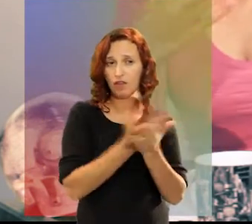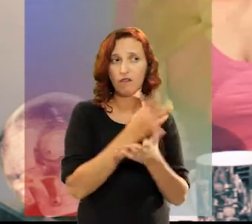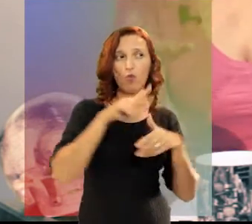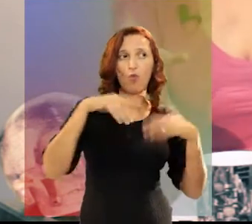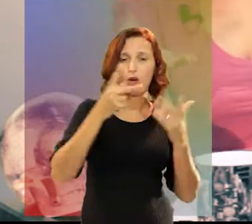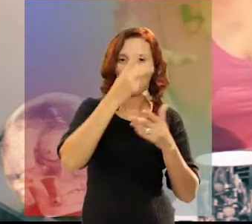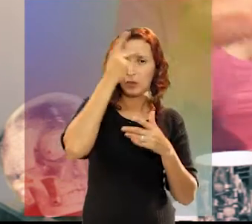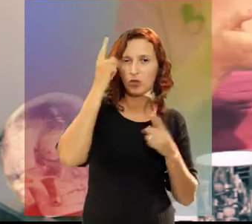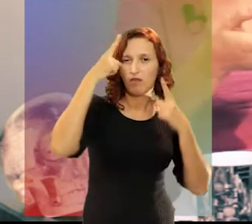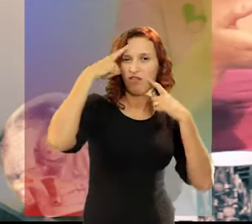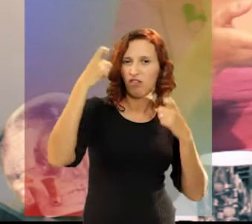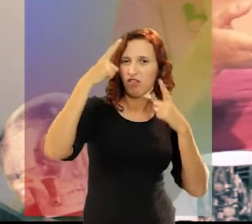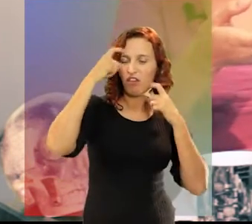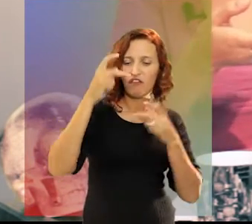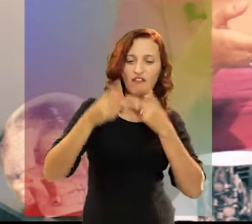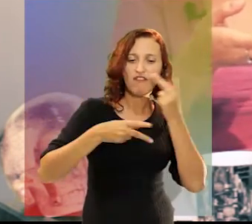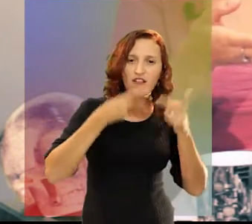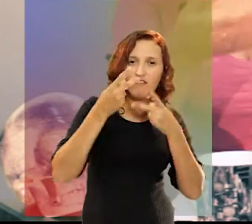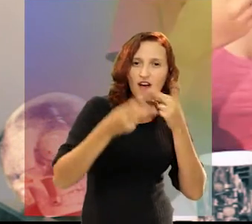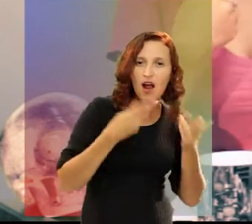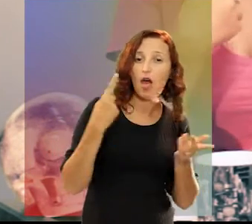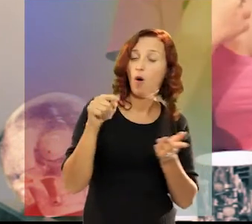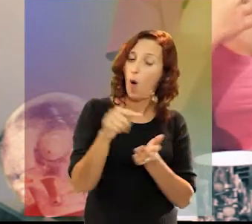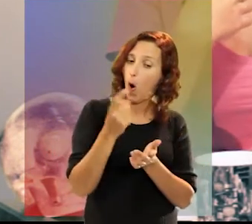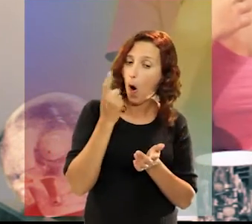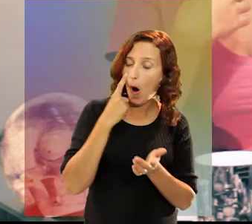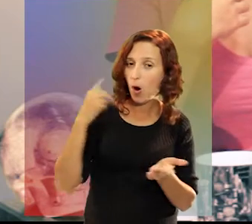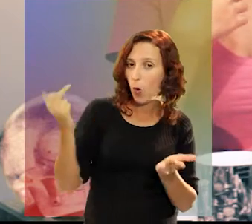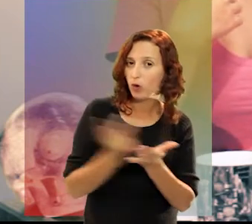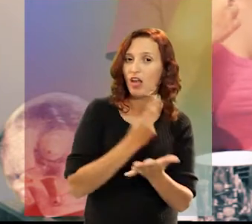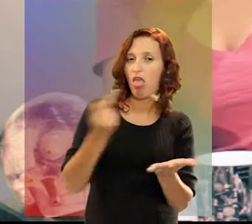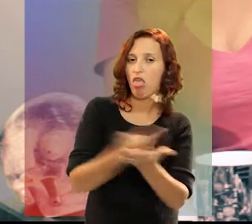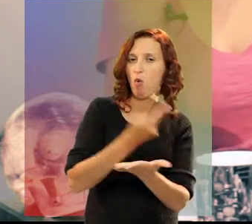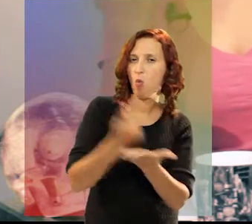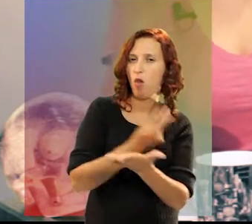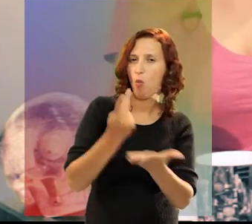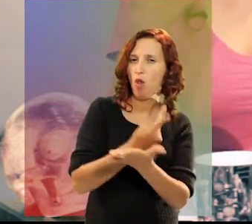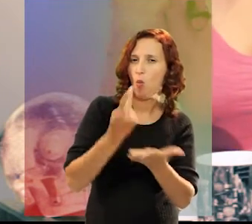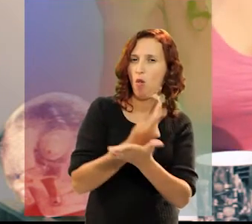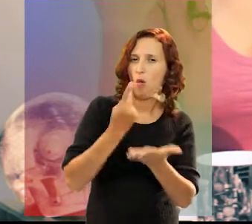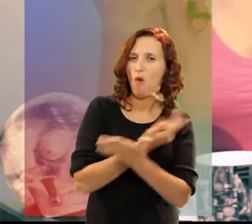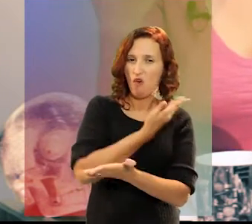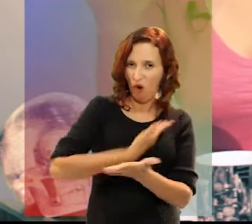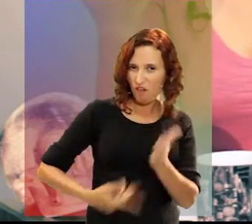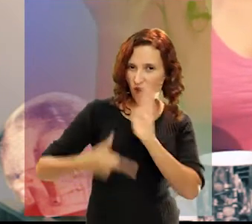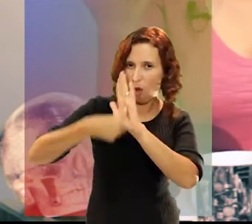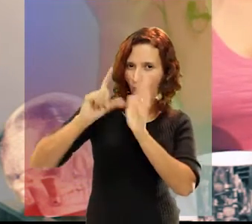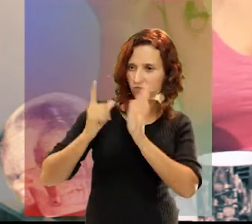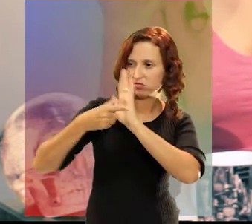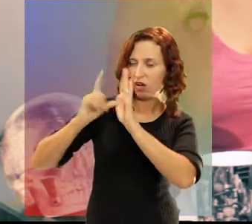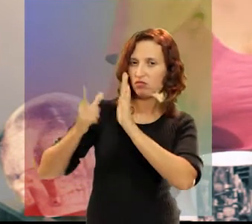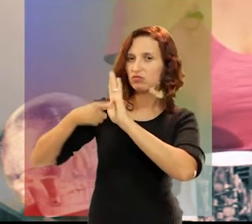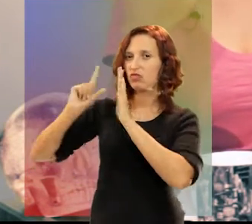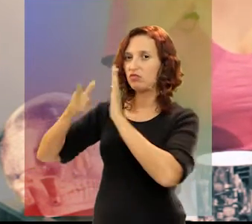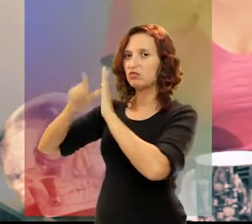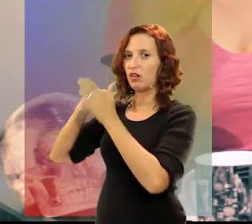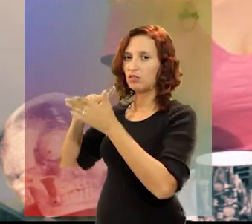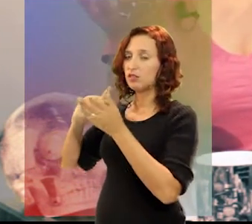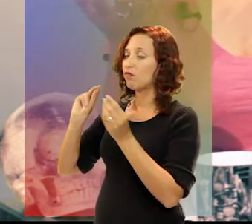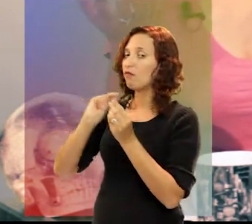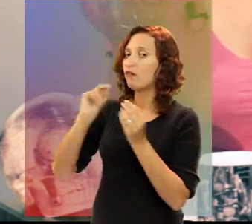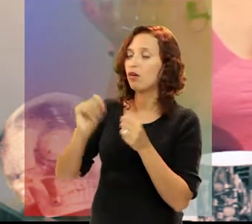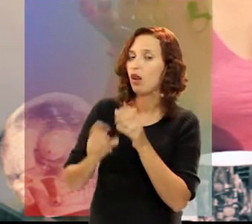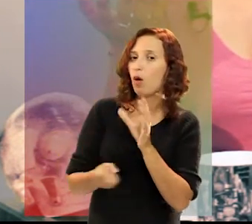Quando o torturador fala pro Winston que os erros que foram cometidos por movimentos totalitários anteriores foram